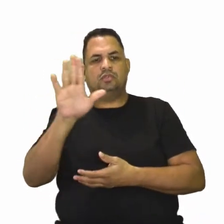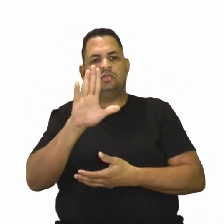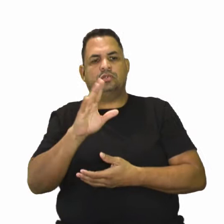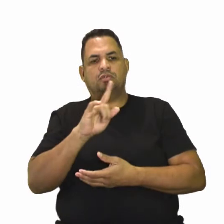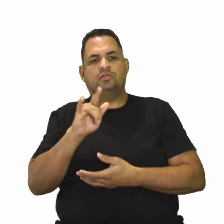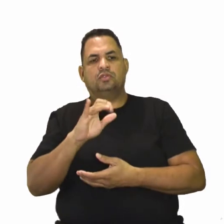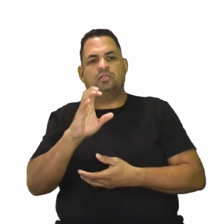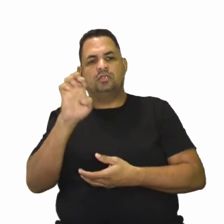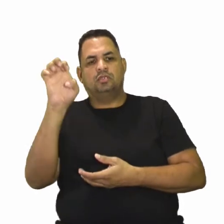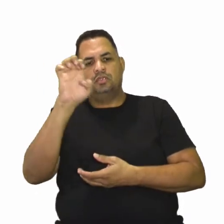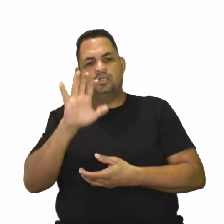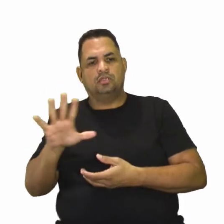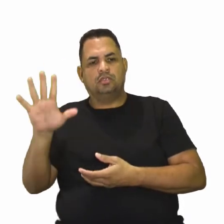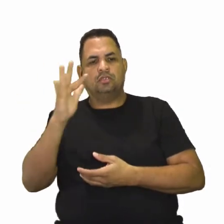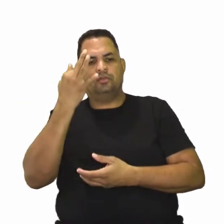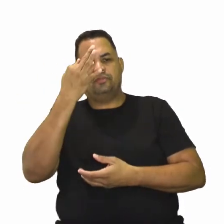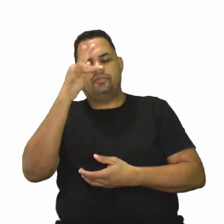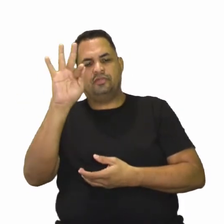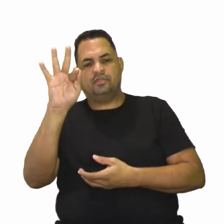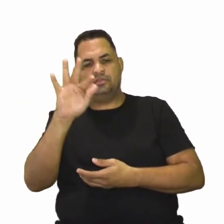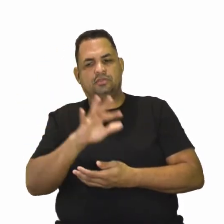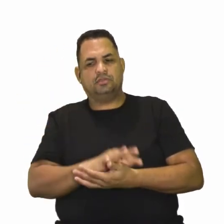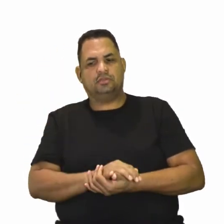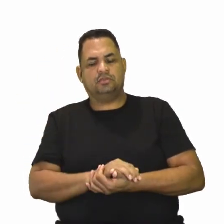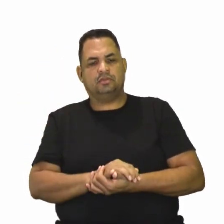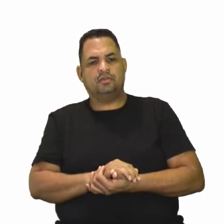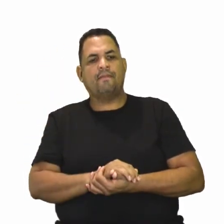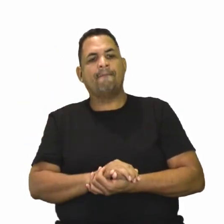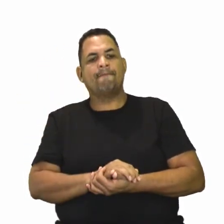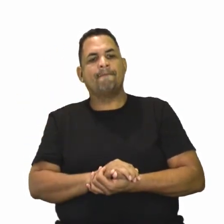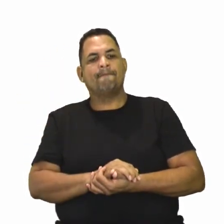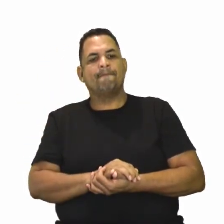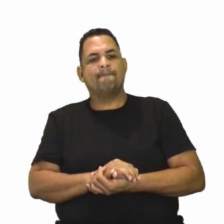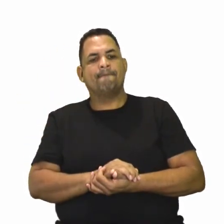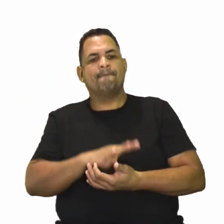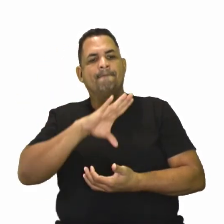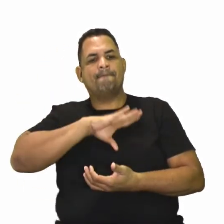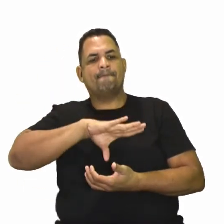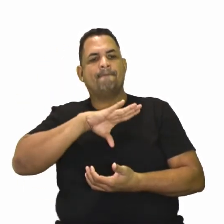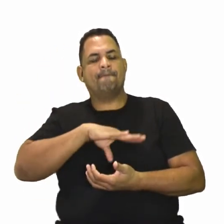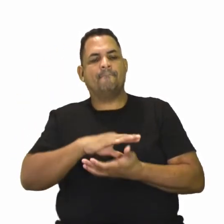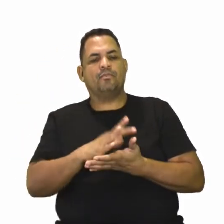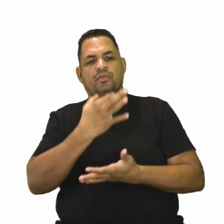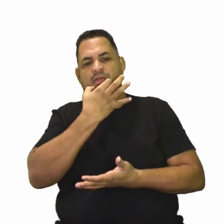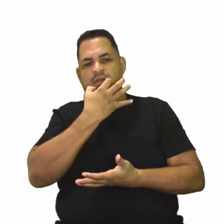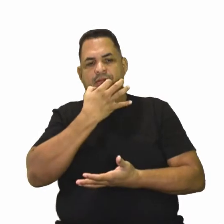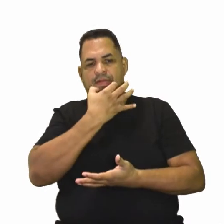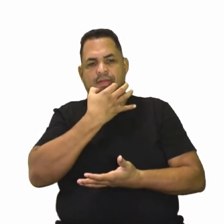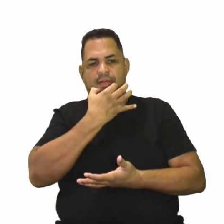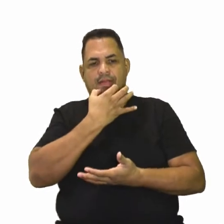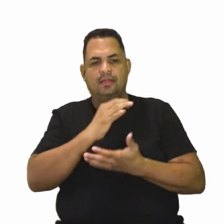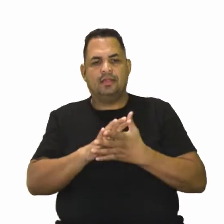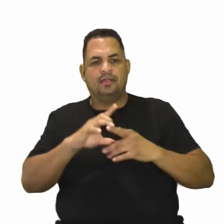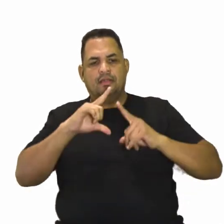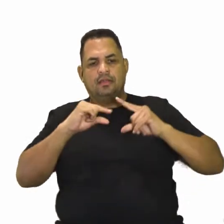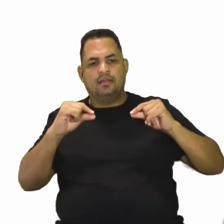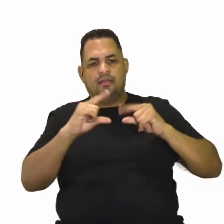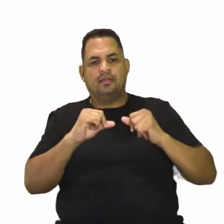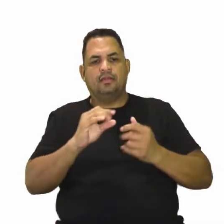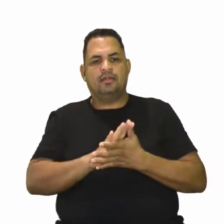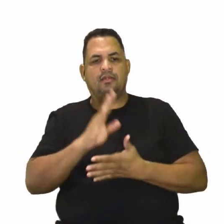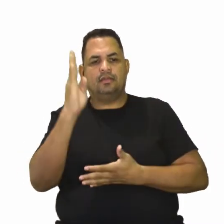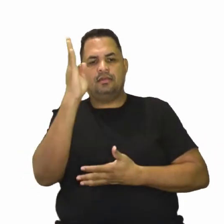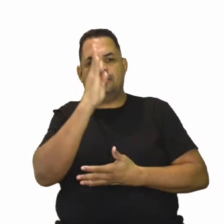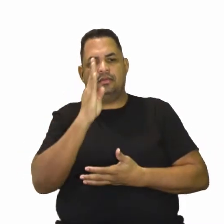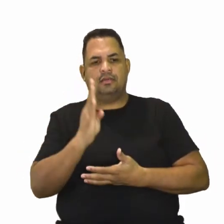zona do euro, a França, o Portugal, o Reino Unido, Japão,